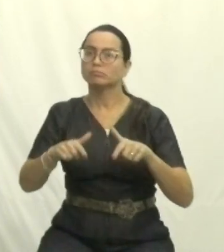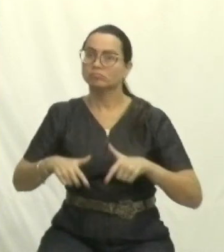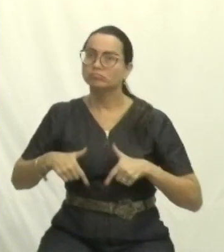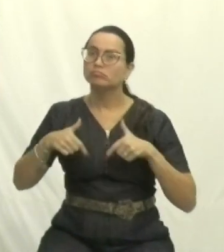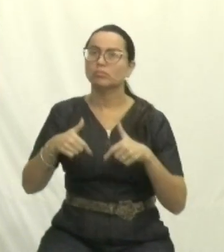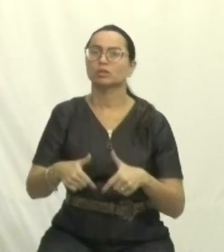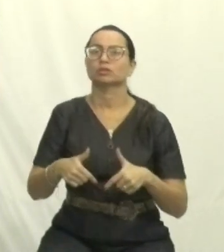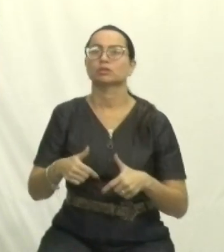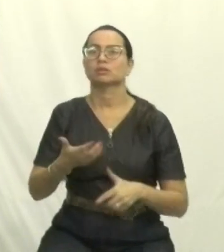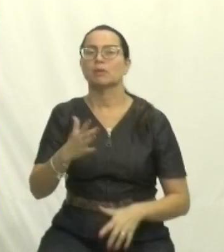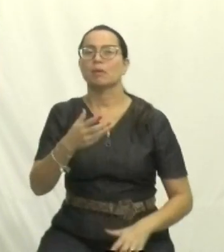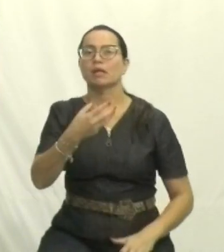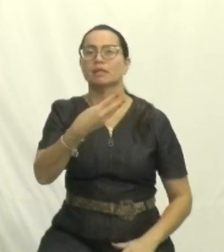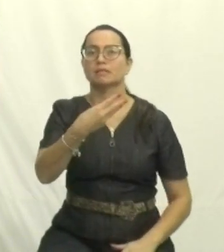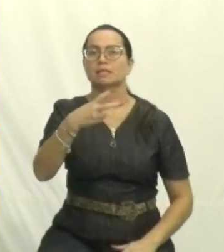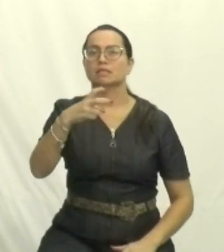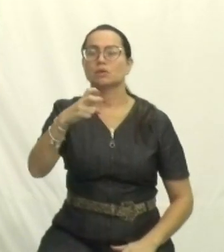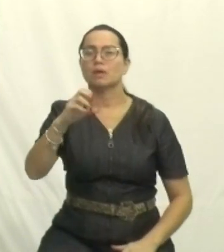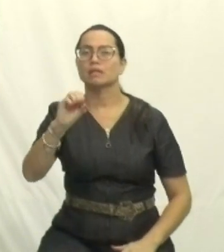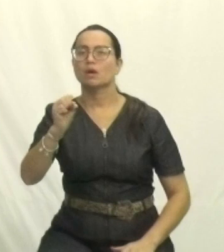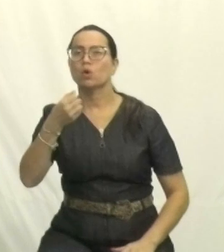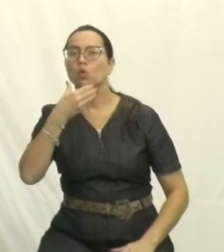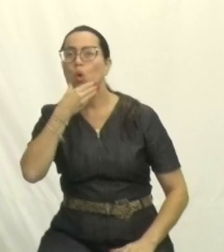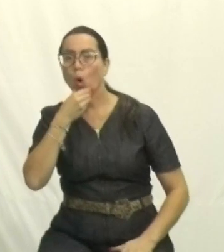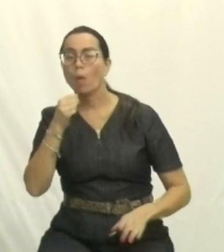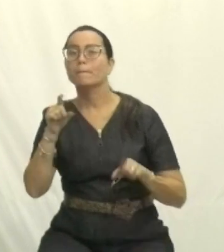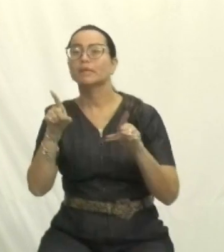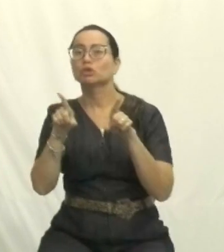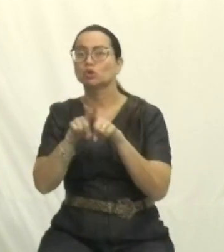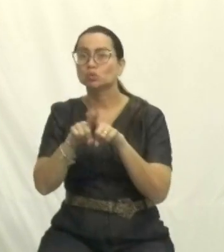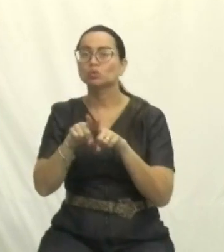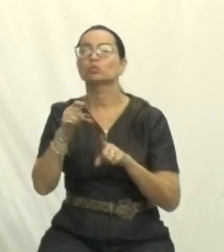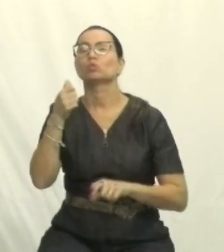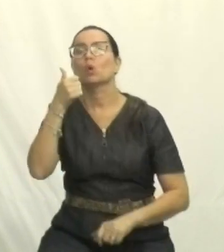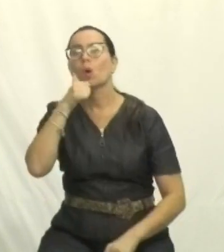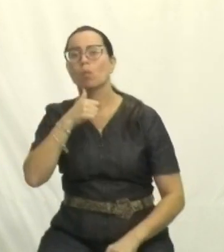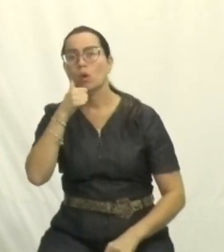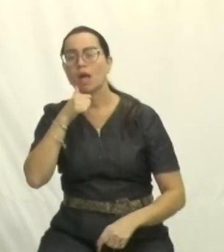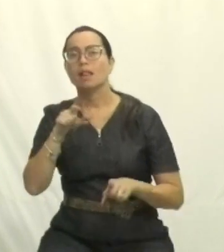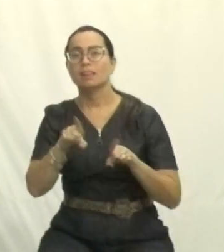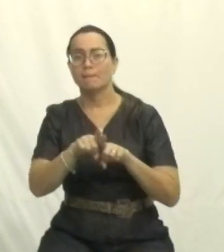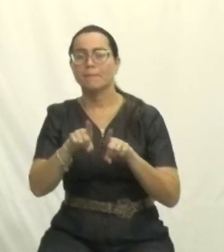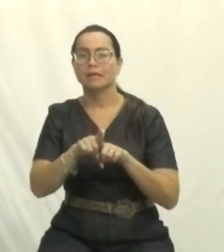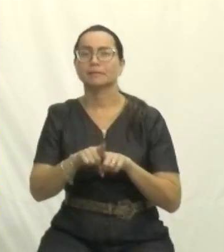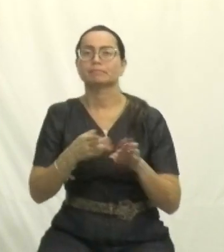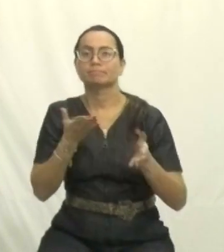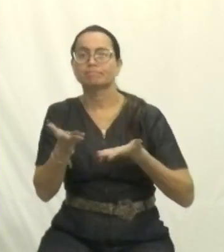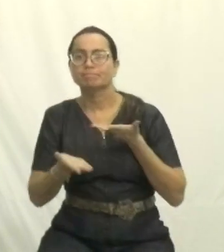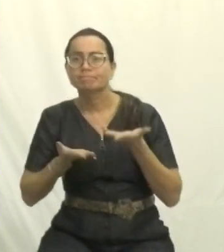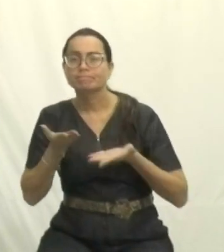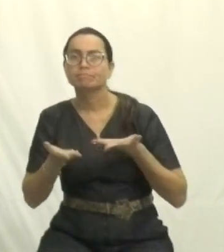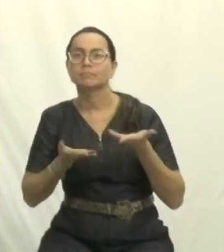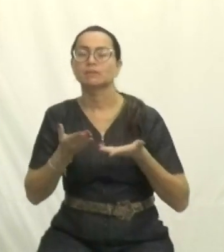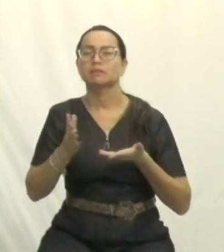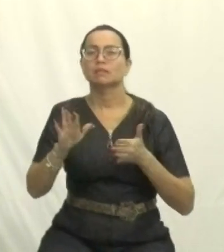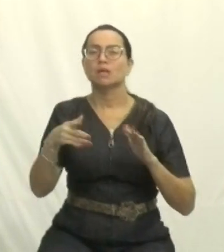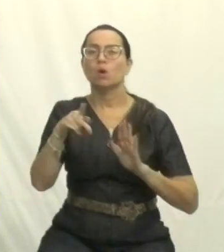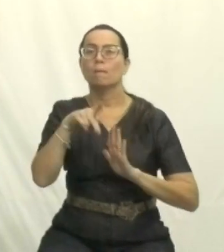358 homens e mulheres que nos auxiliam. E aí, fazendo um gancho, né, o programa Bombeiro Comunitário, ele